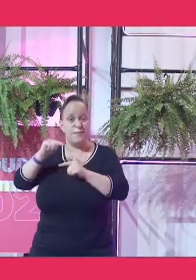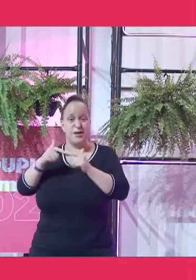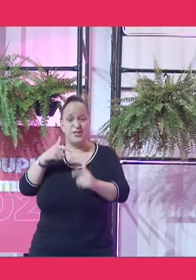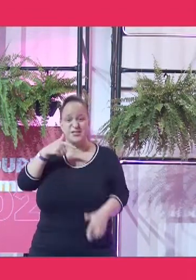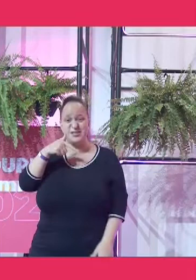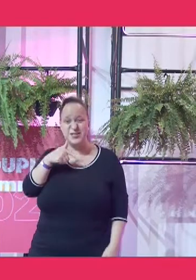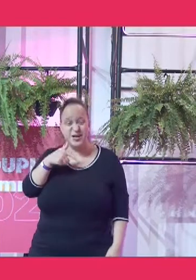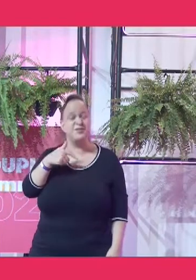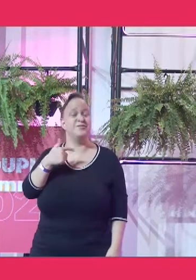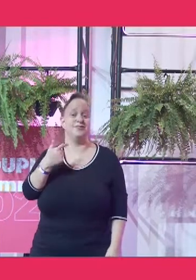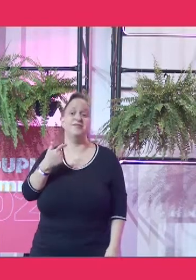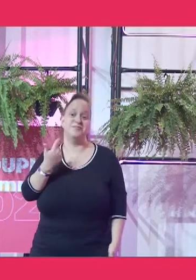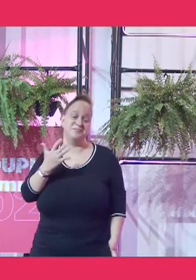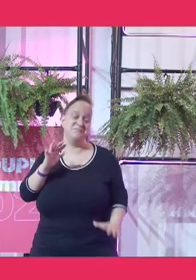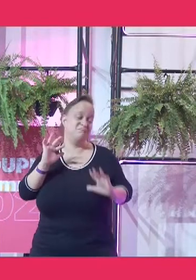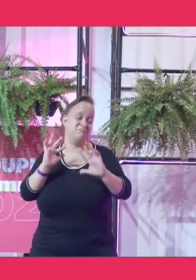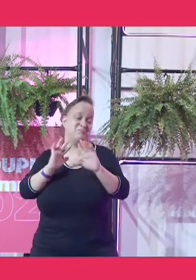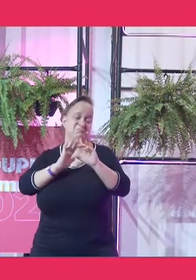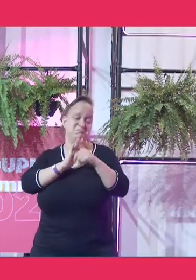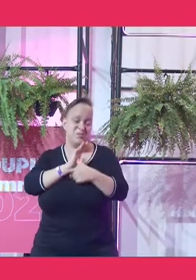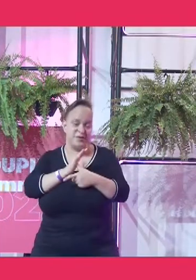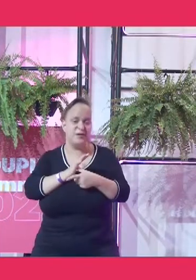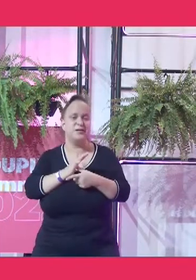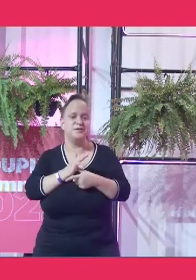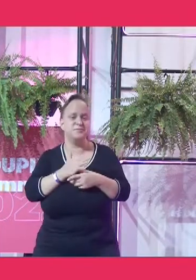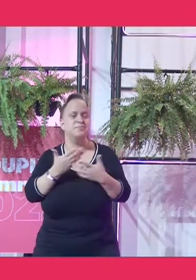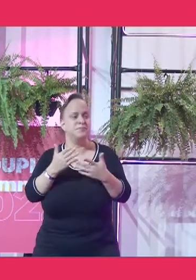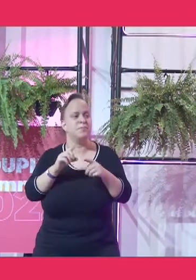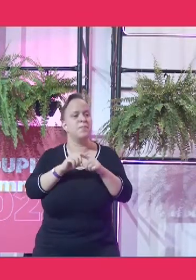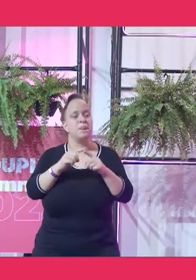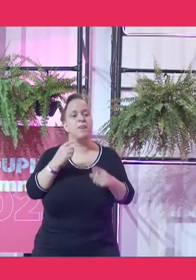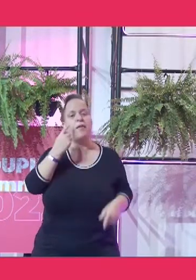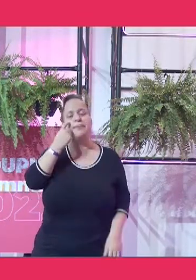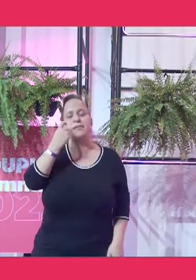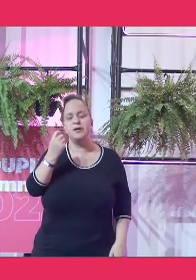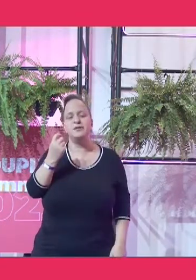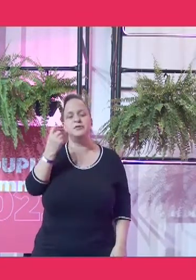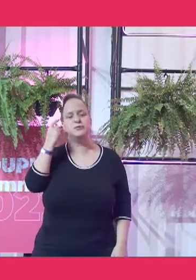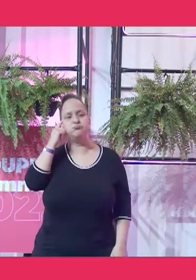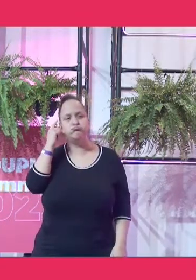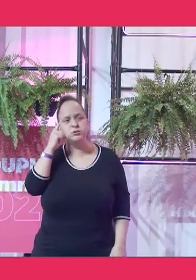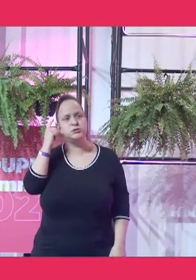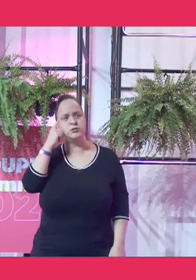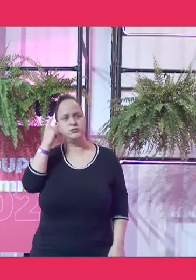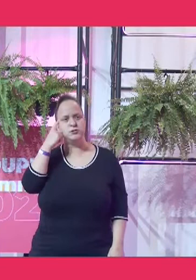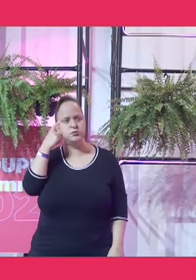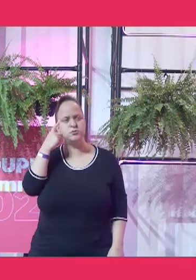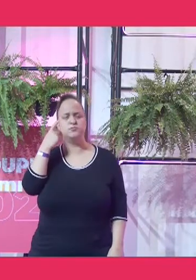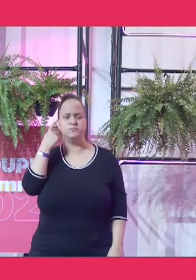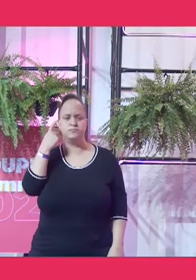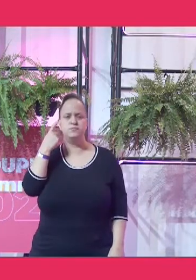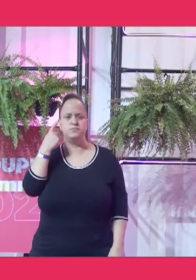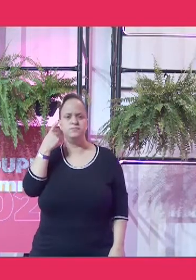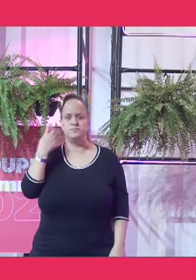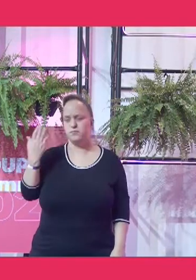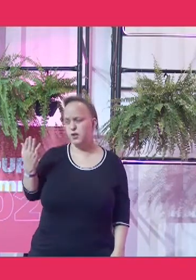porque atrasei. Mas é interessante pensar como, ainda assim, da mesma forma que o João, eu também me sinto